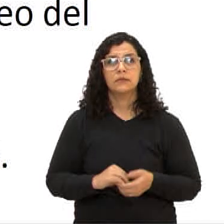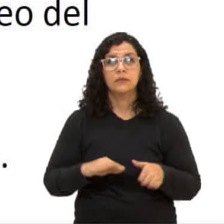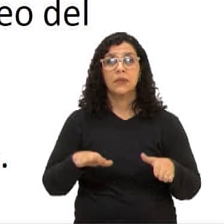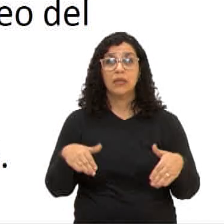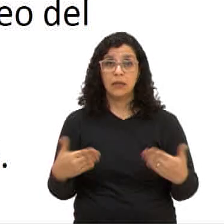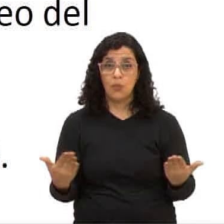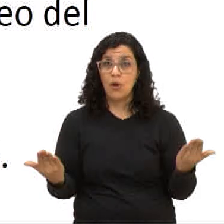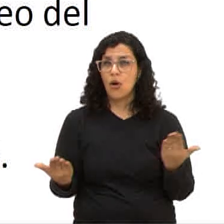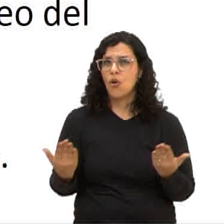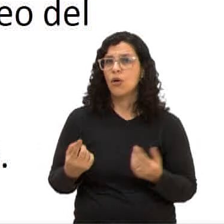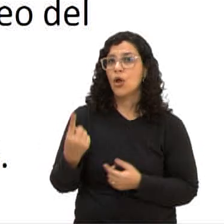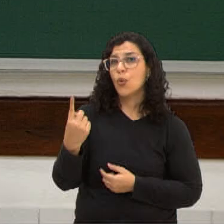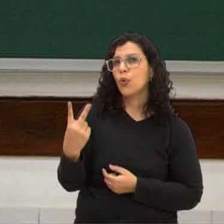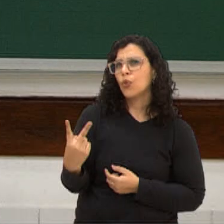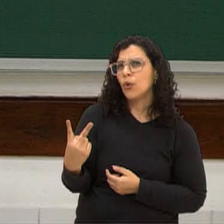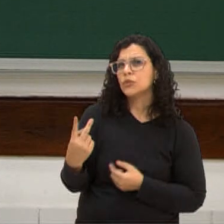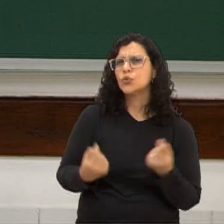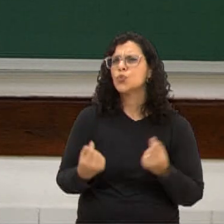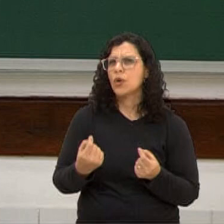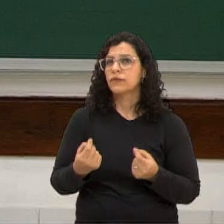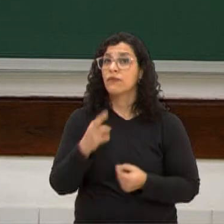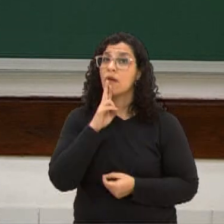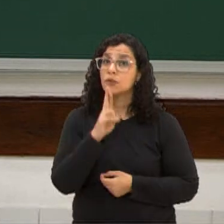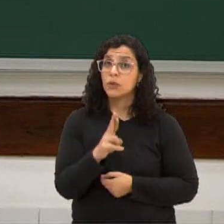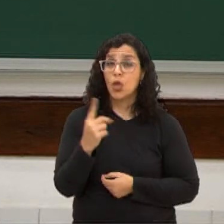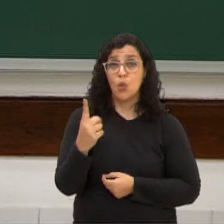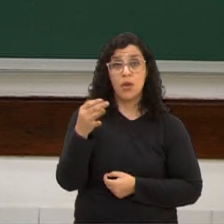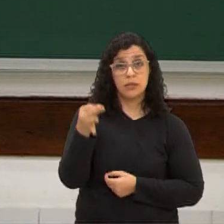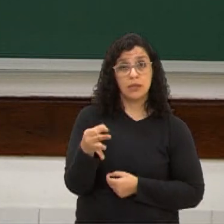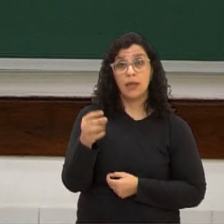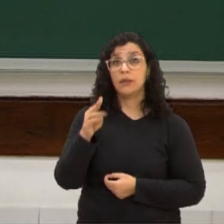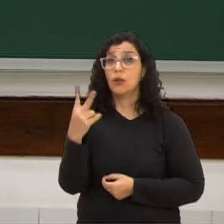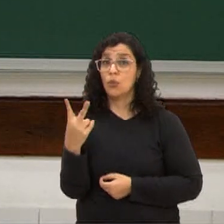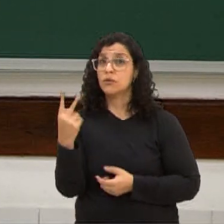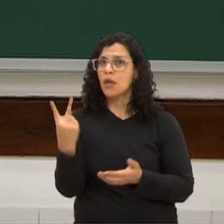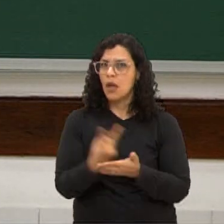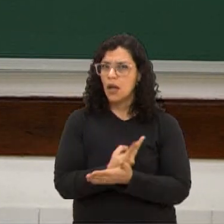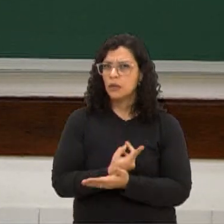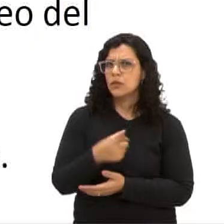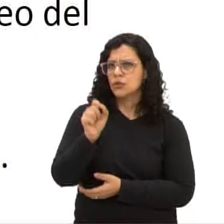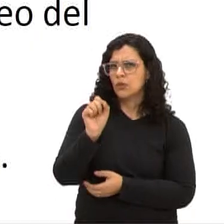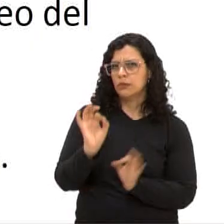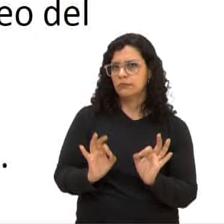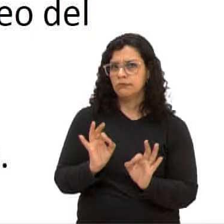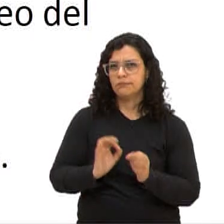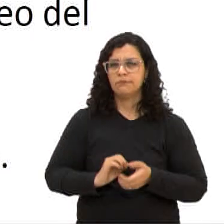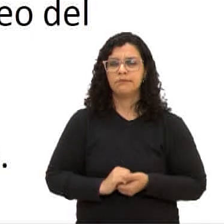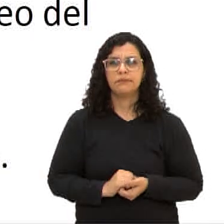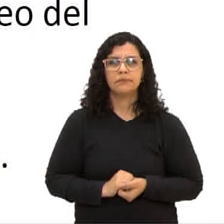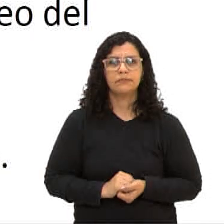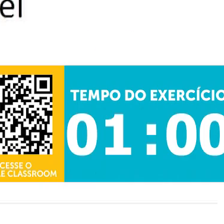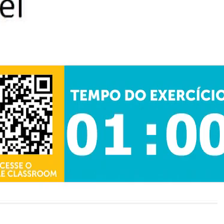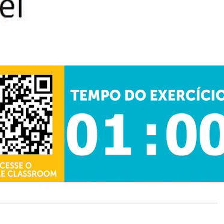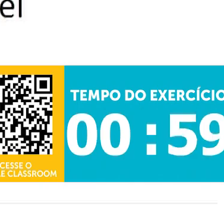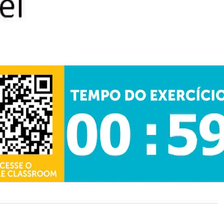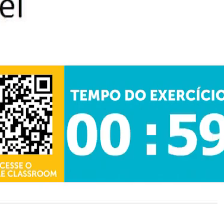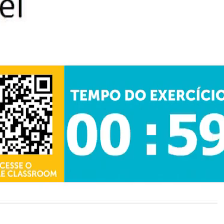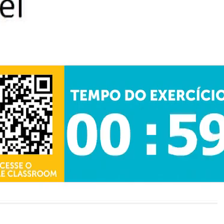dias. Então, vou dar uns segundinhos para que vocês respondam aí e a gente já volta para corrigir.